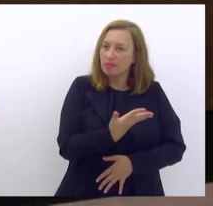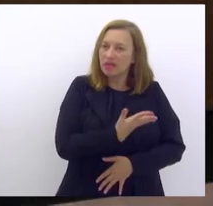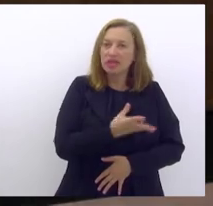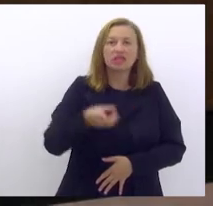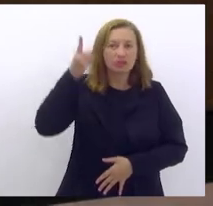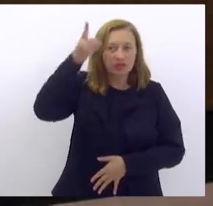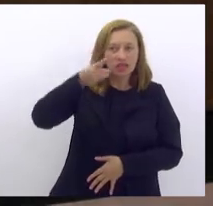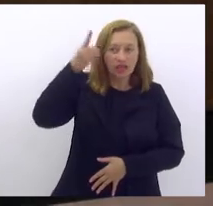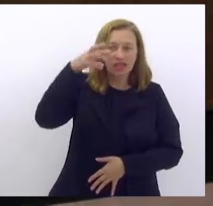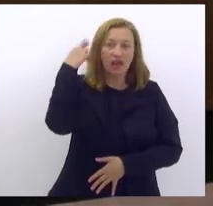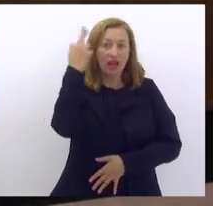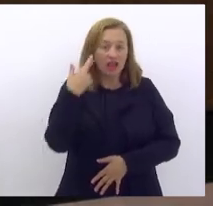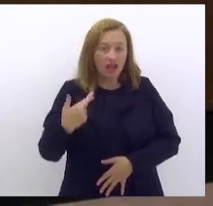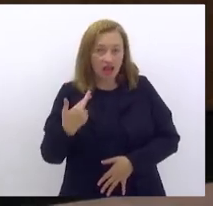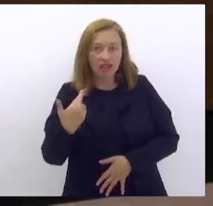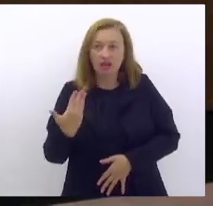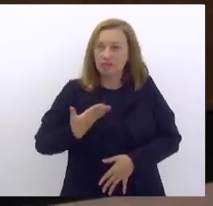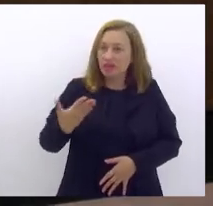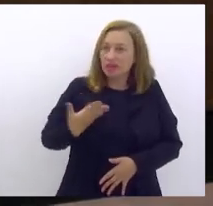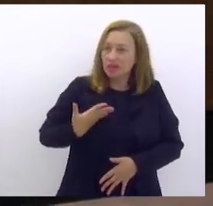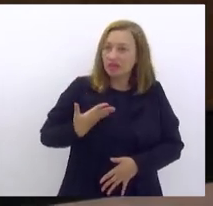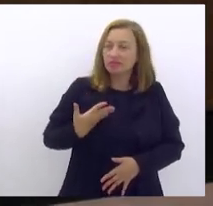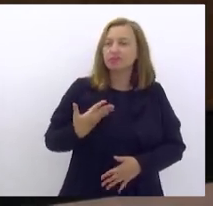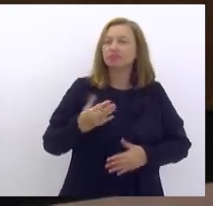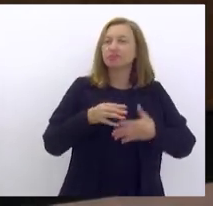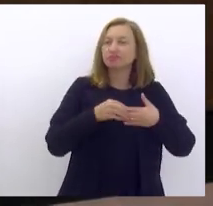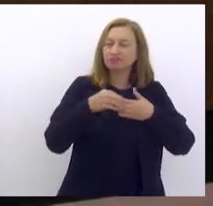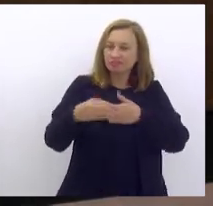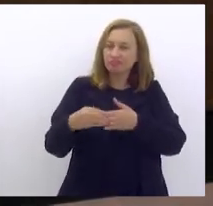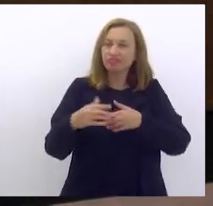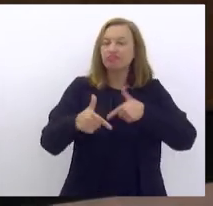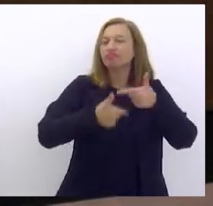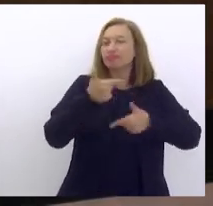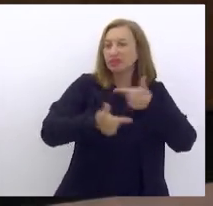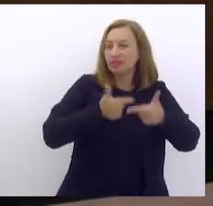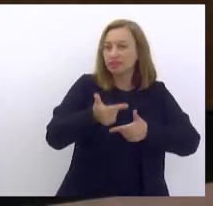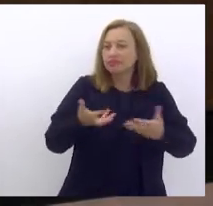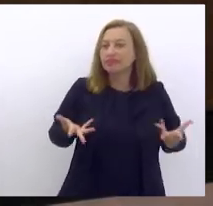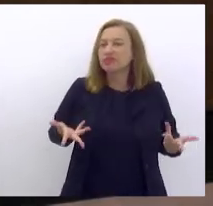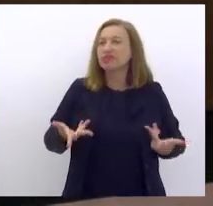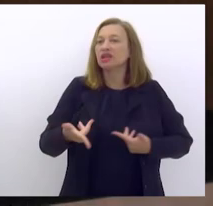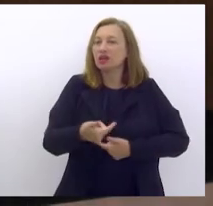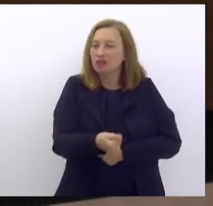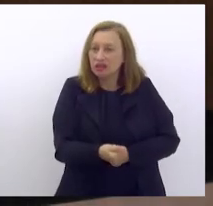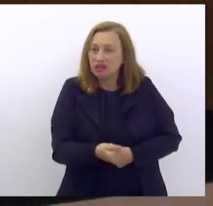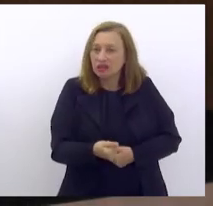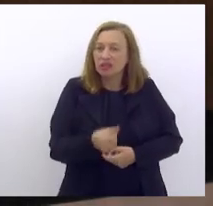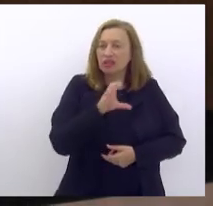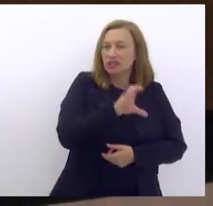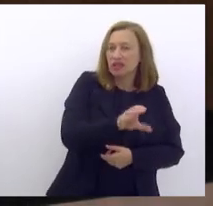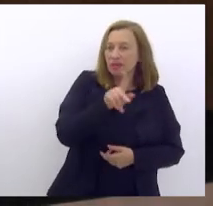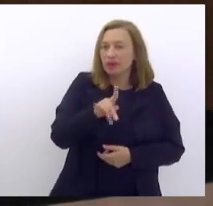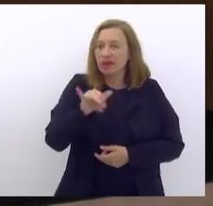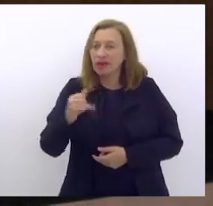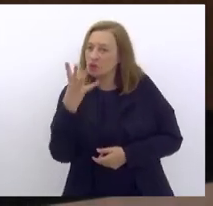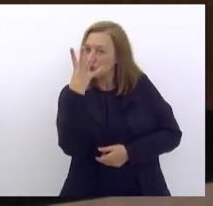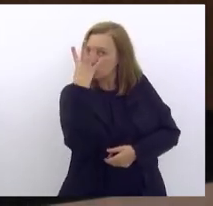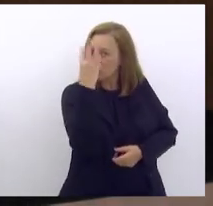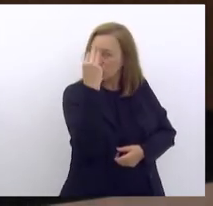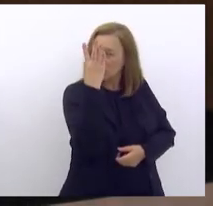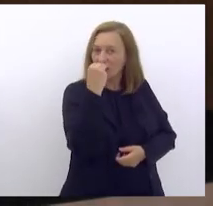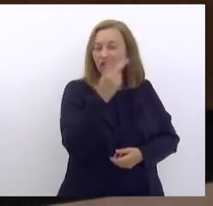deputada Renata Souza, vem fazendo um trabalho de excelência à frente da CPI do